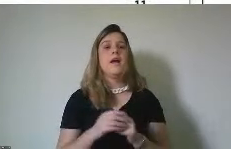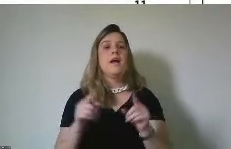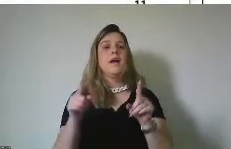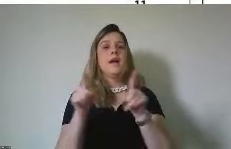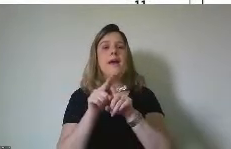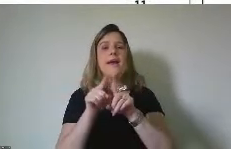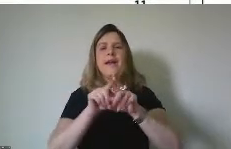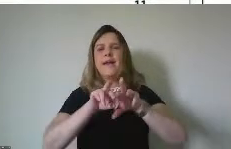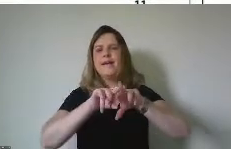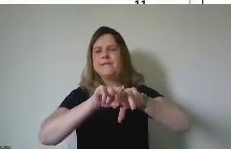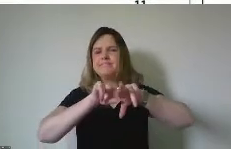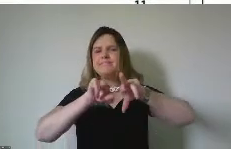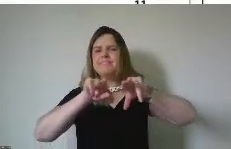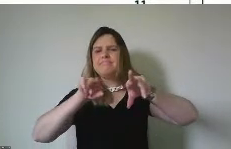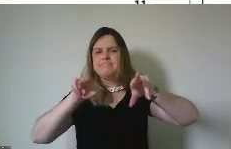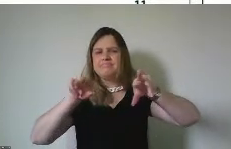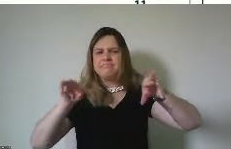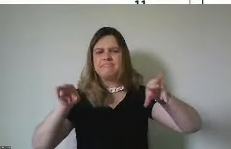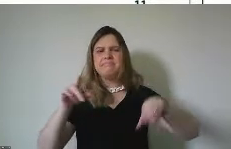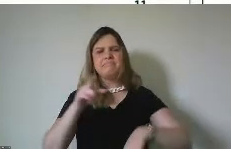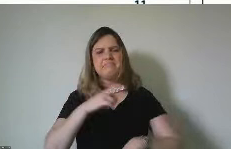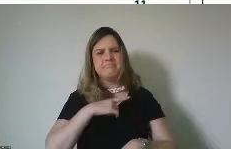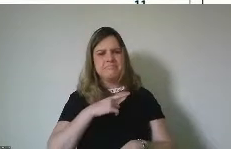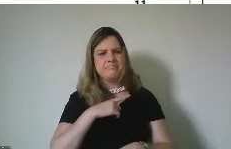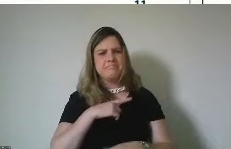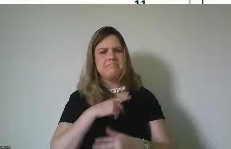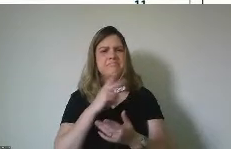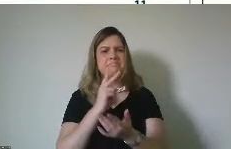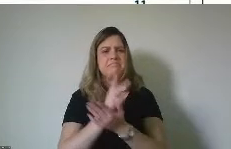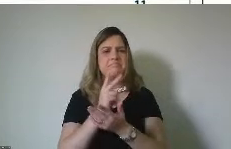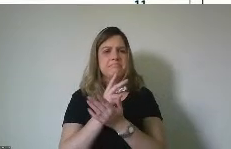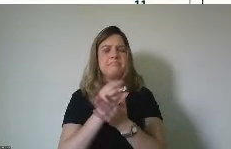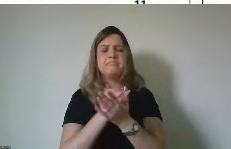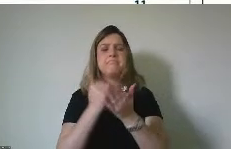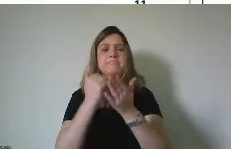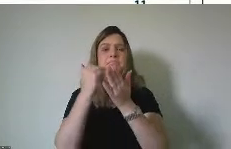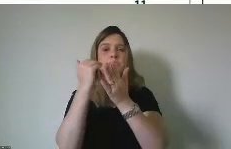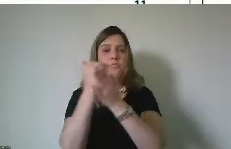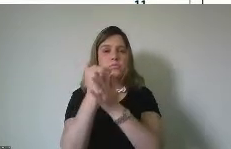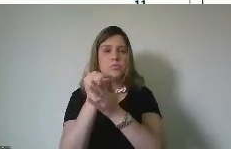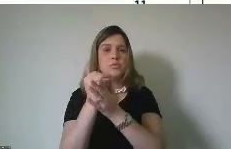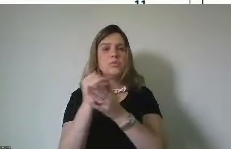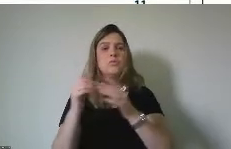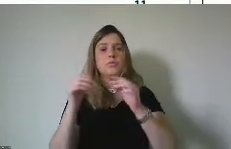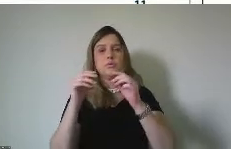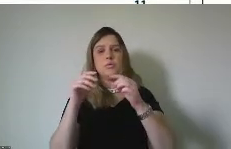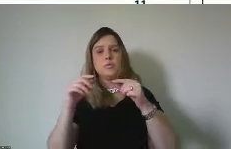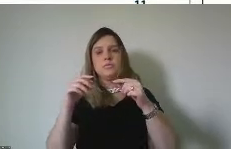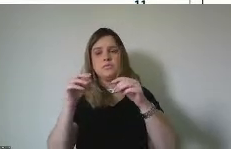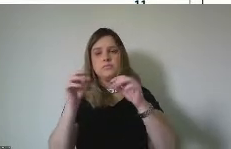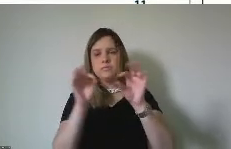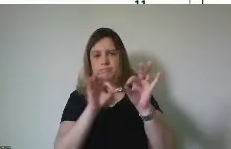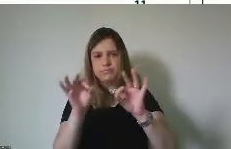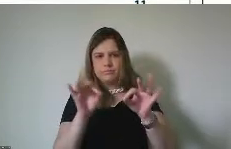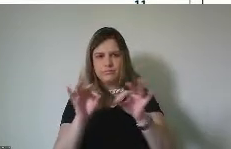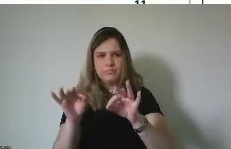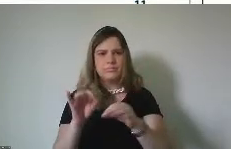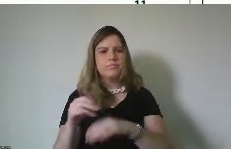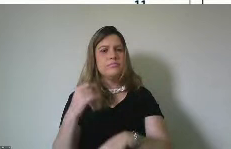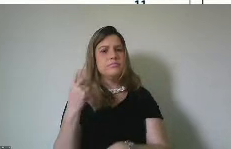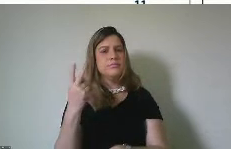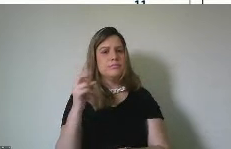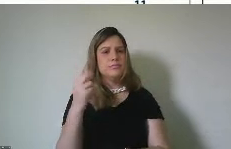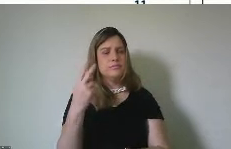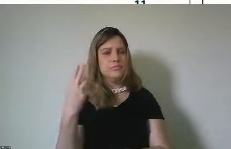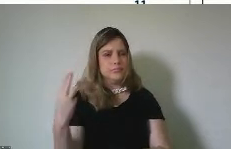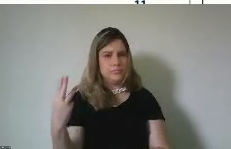de políticas públicas Onde Sem dúvida a mais relevante é um uma lei que saiu em 2022 que prevê